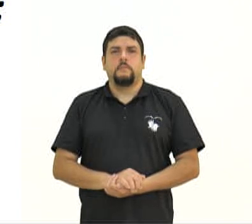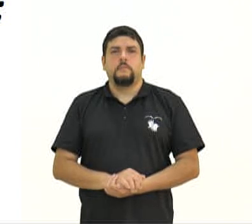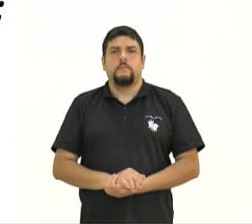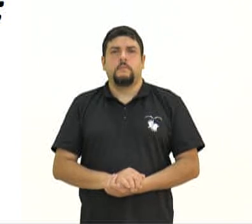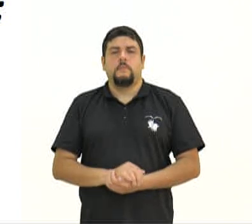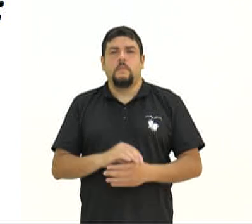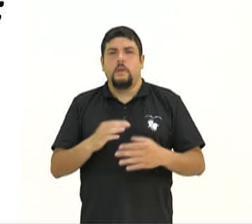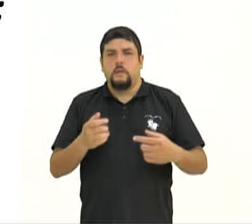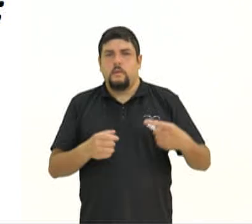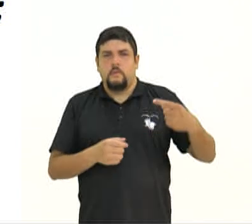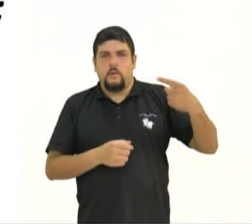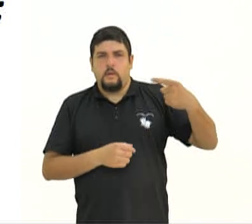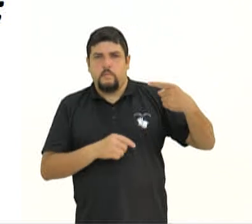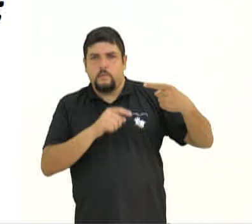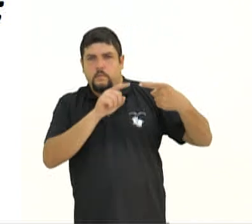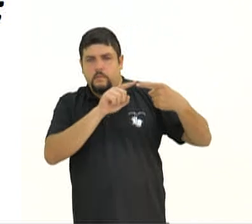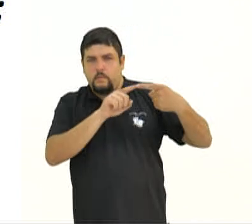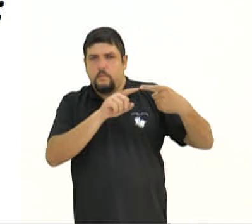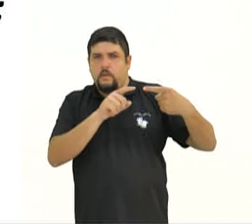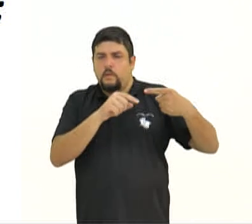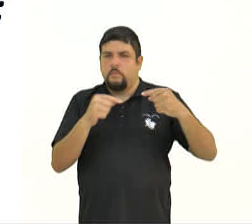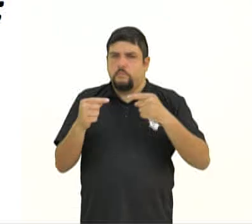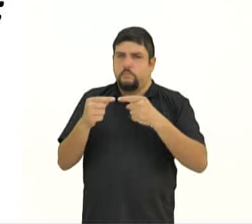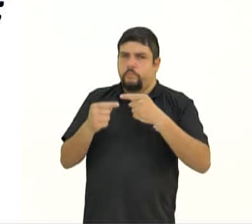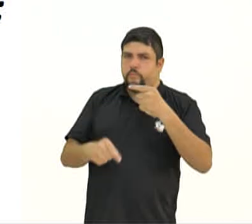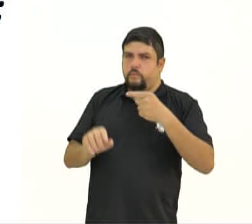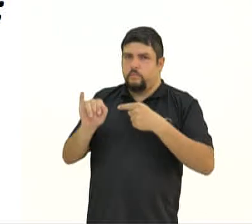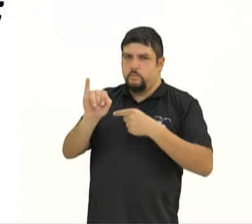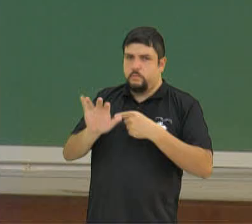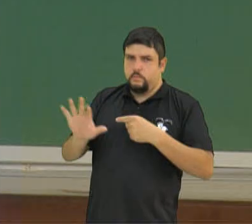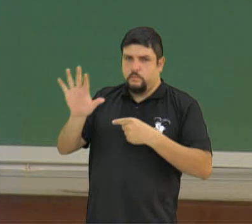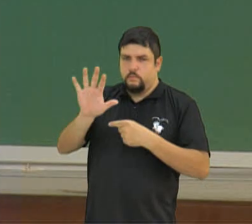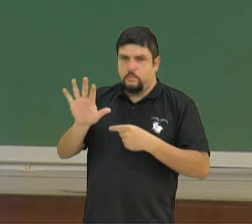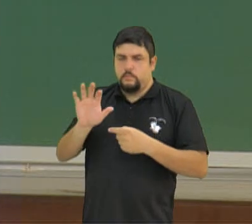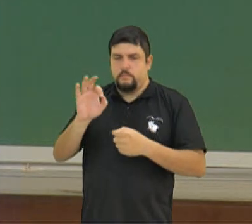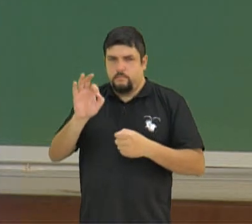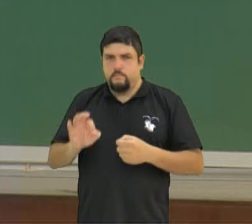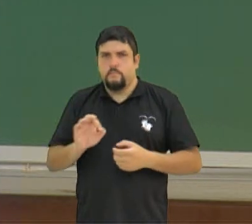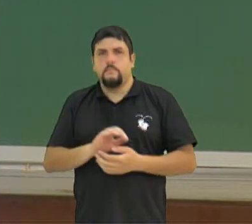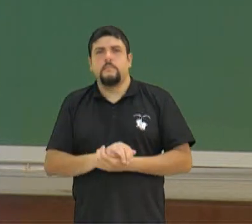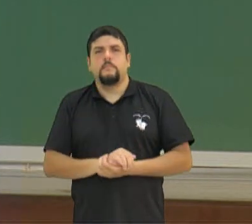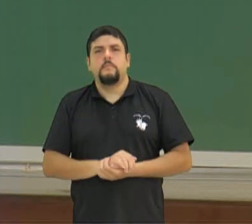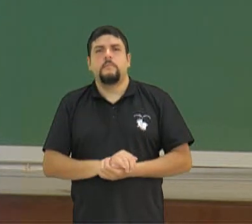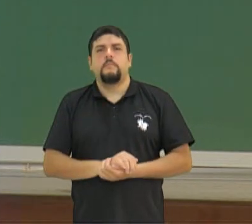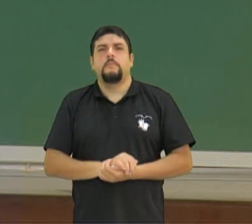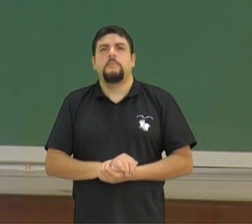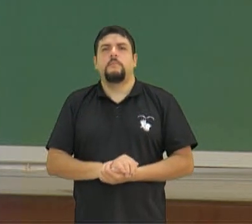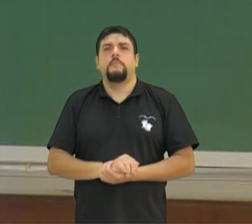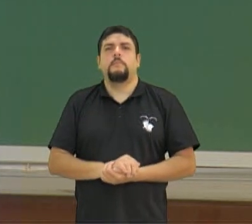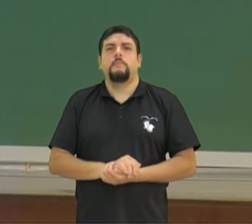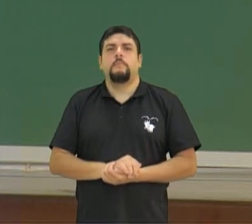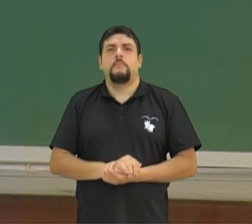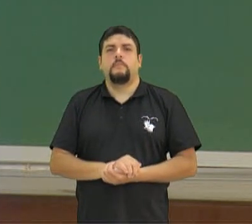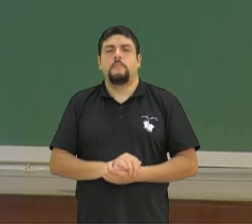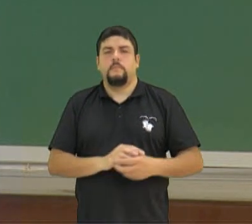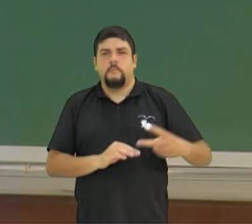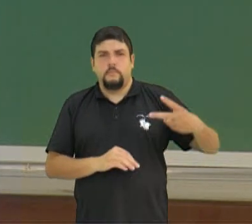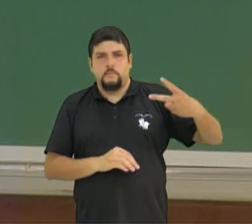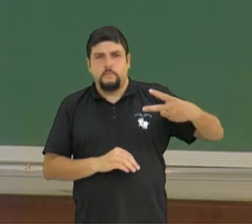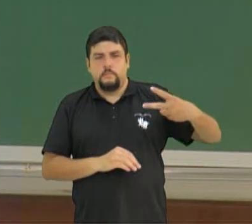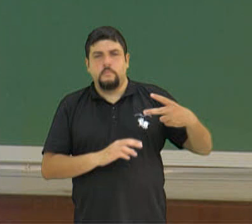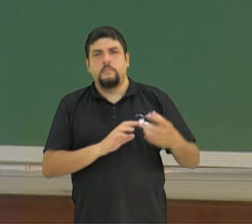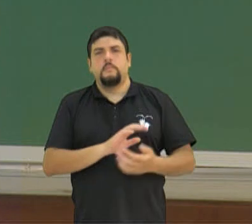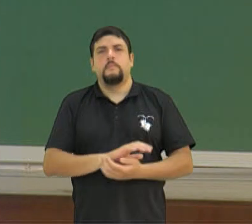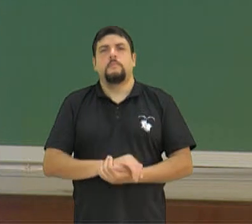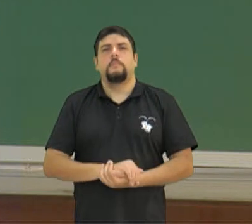primeira alternativa não está de acordo com a imagem que temos aqui, correto? Em la 2, marca a alternativa